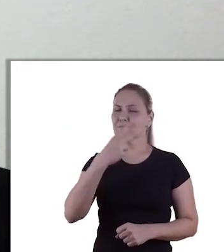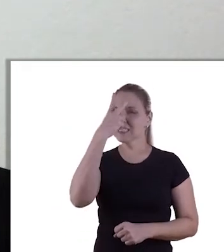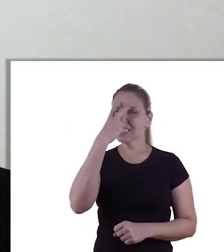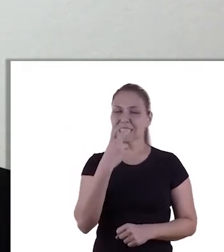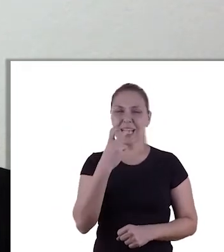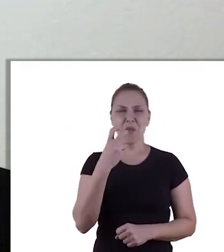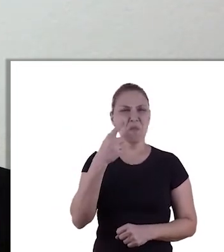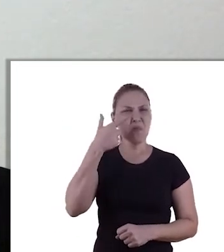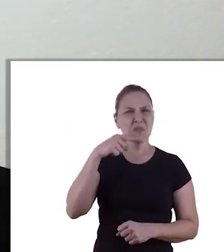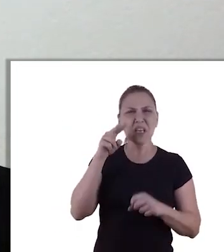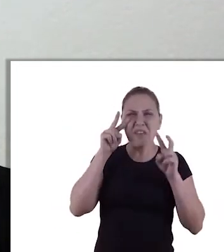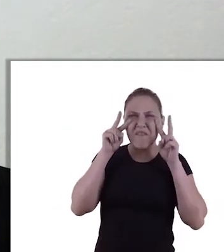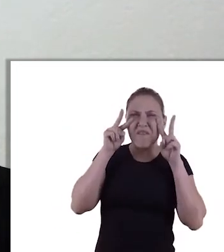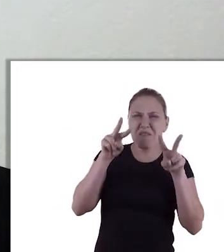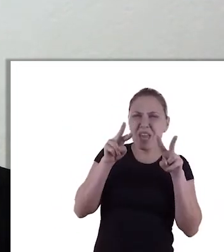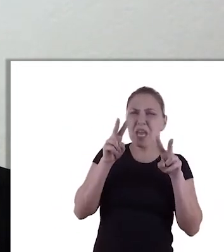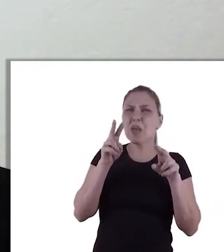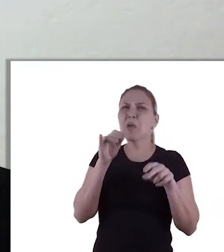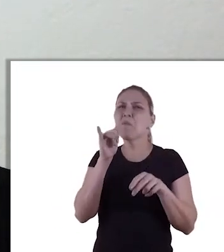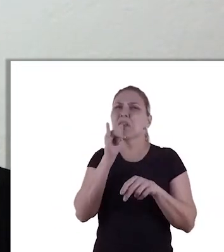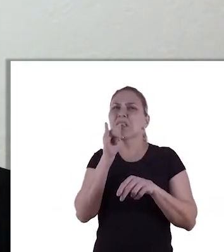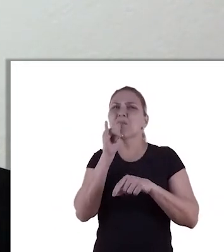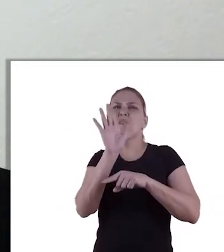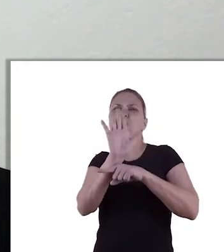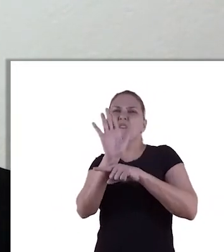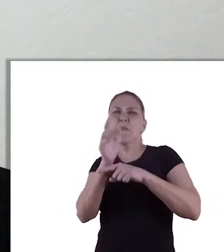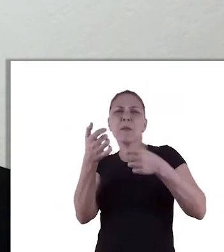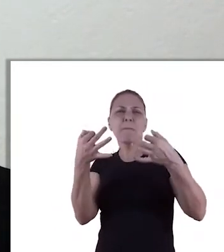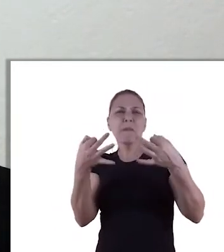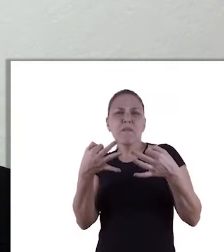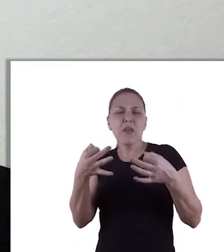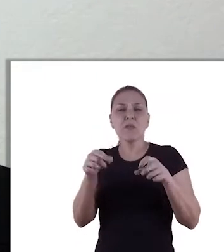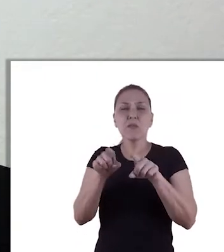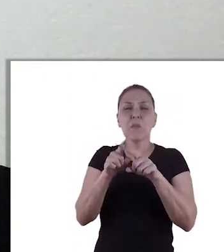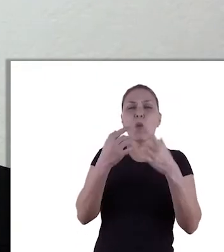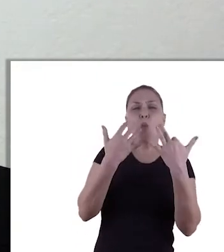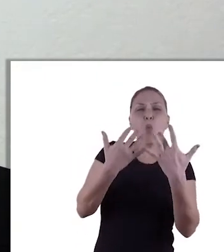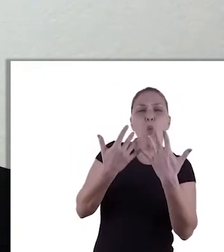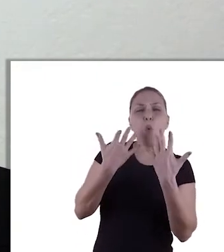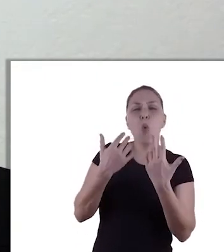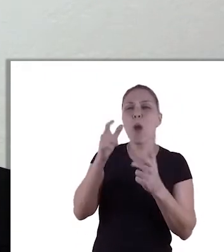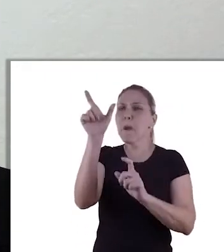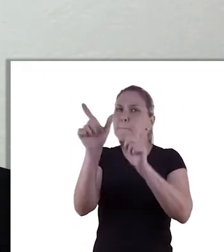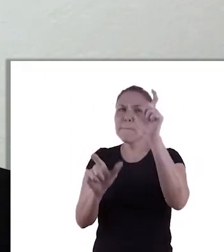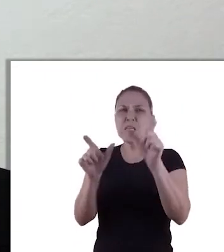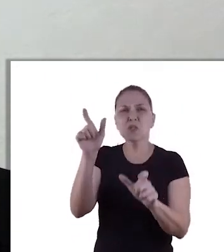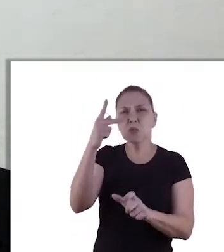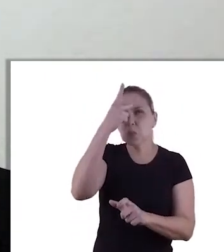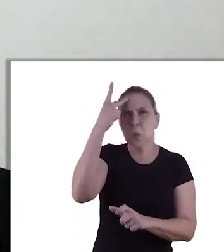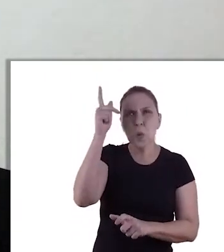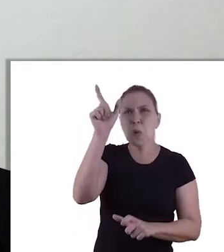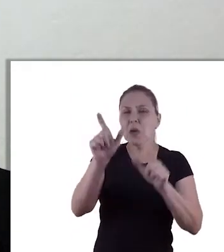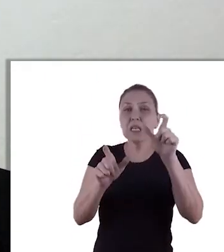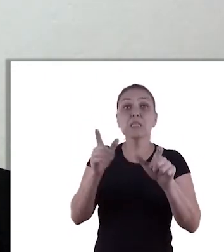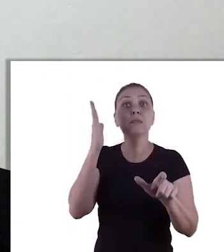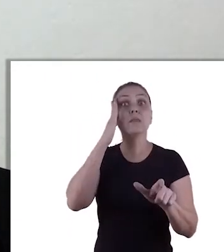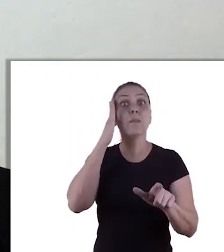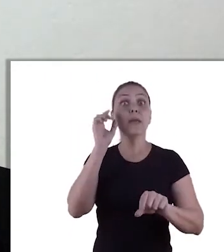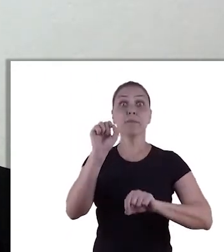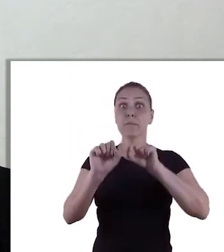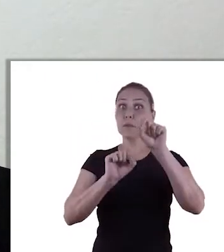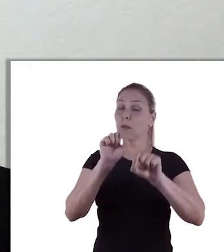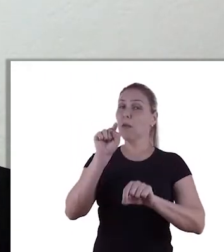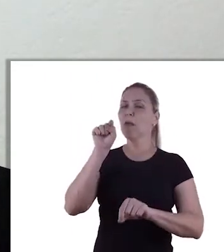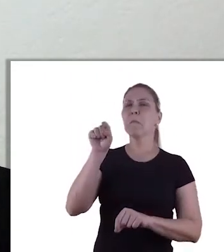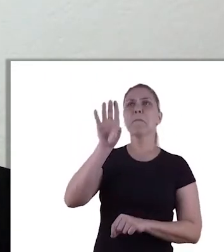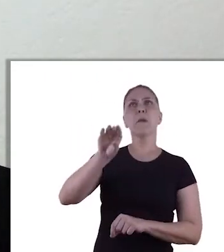conseguimos ver os vídeos, ver as cores, ver as pessoas, saber quem